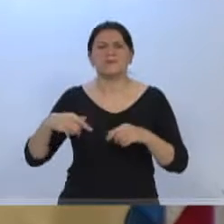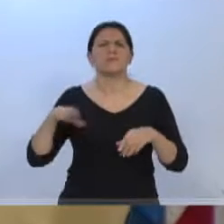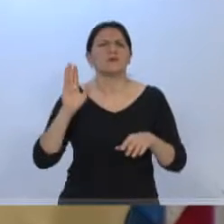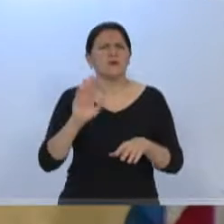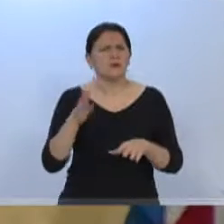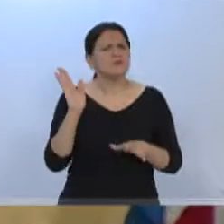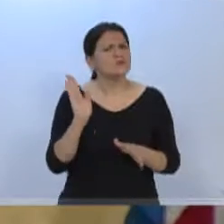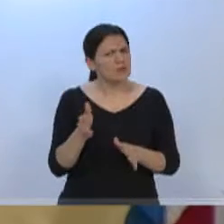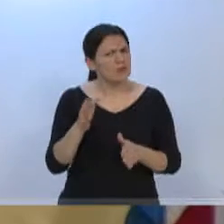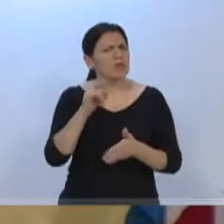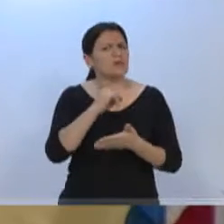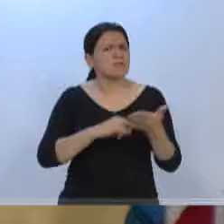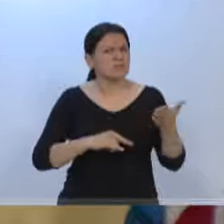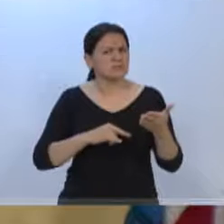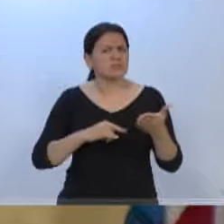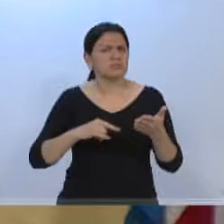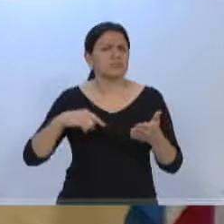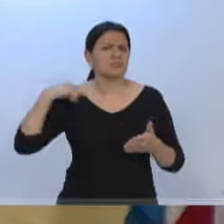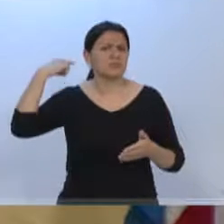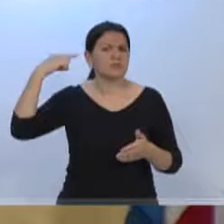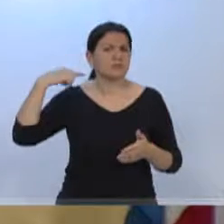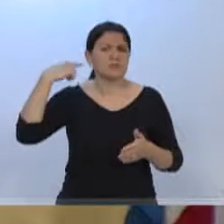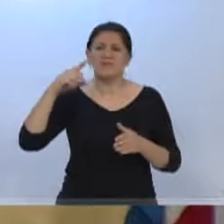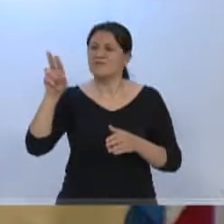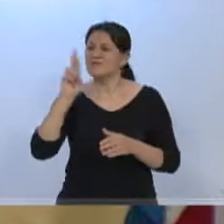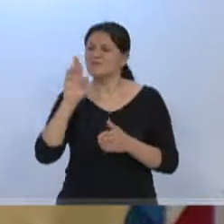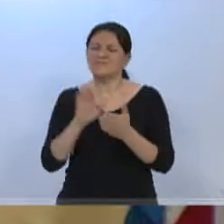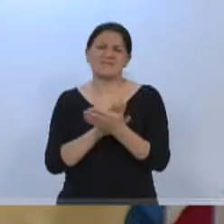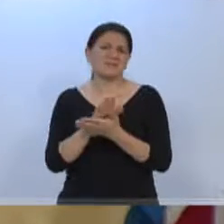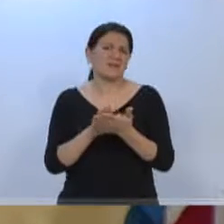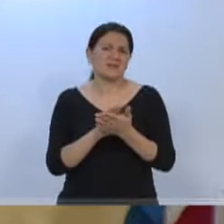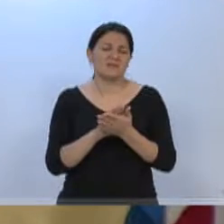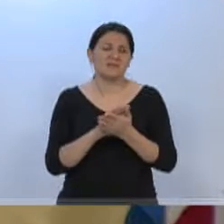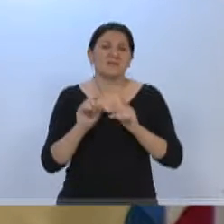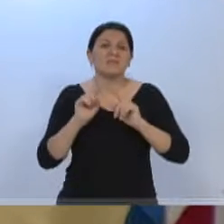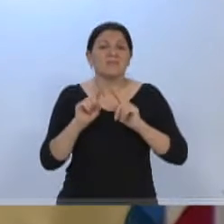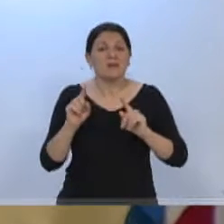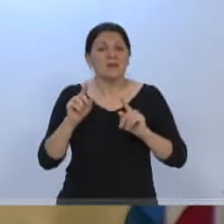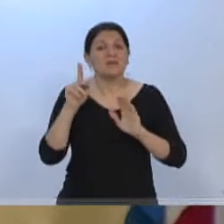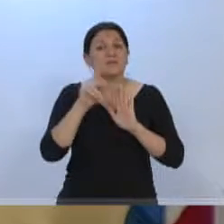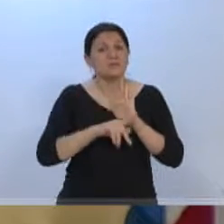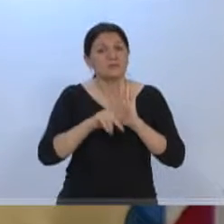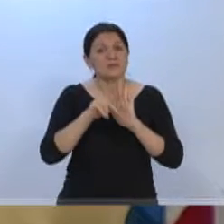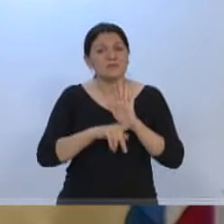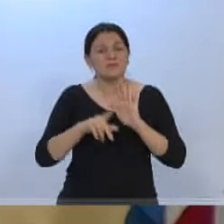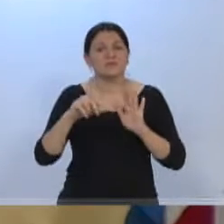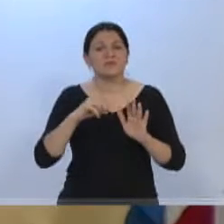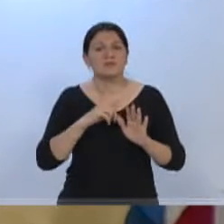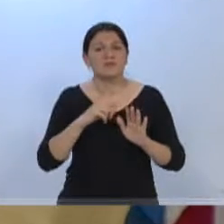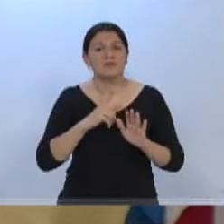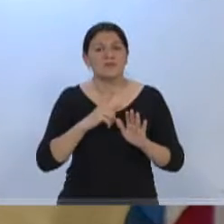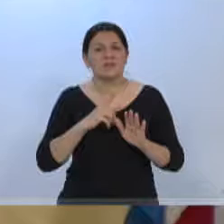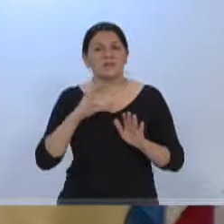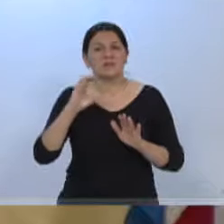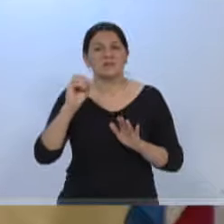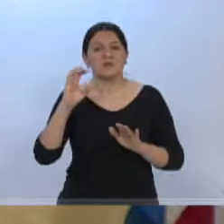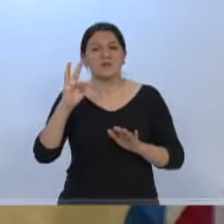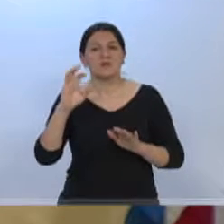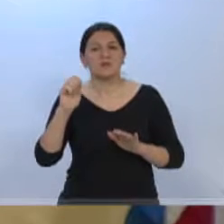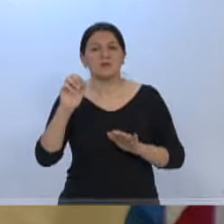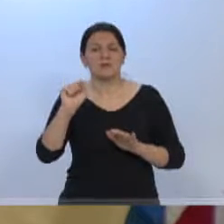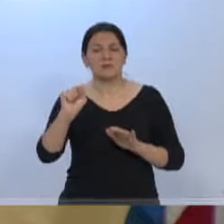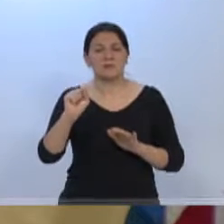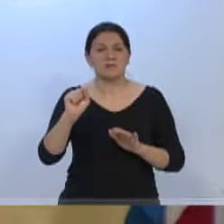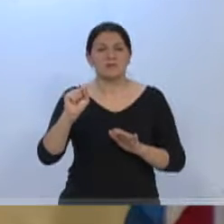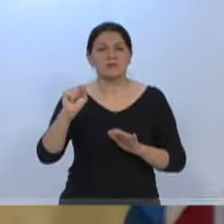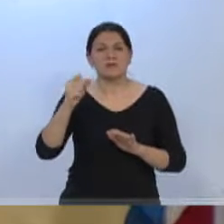até encaminhei para alguns deputados, não tive resposta, infelizmente, mas encaminhei um projeto de que a gente pudesse ter cotas que a gente tem nas nossas universidades